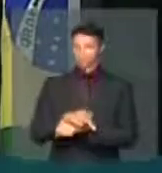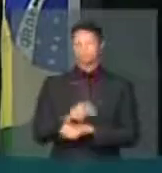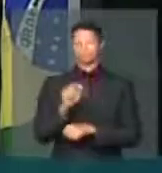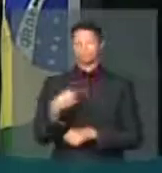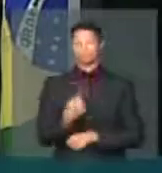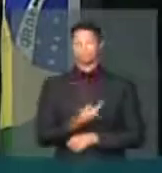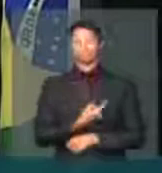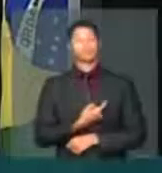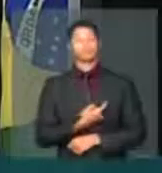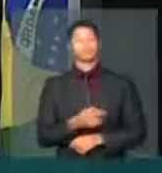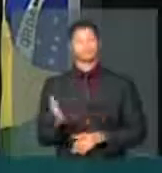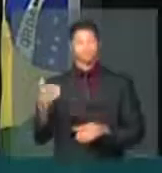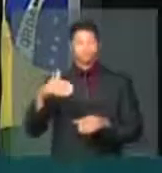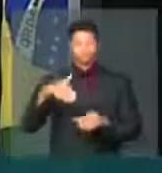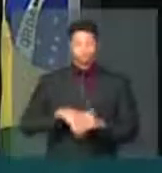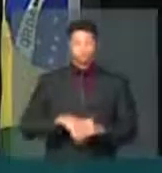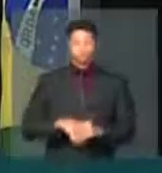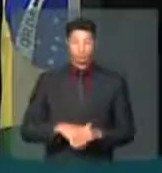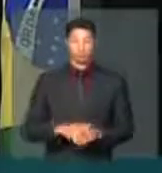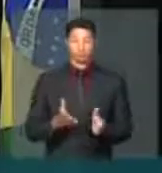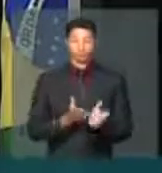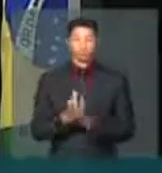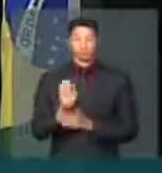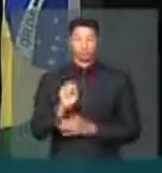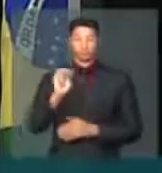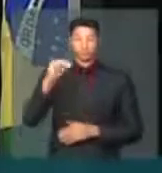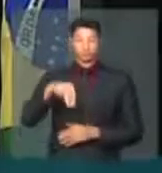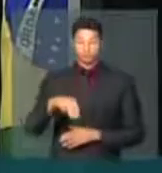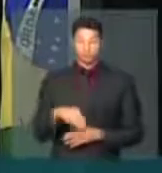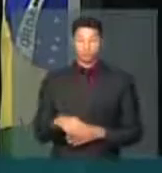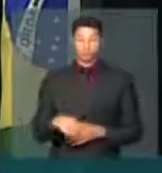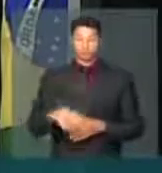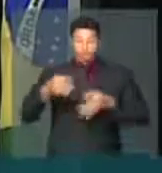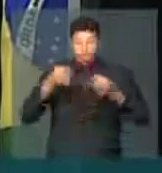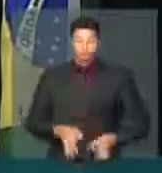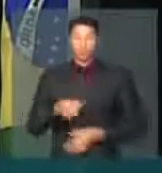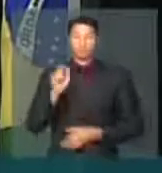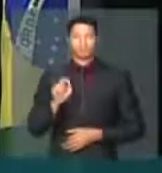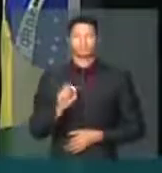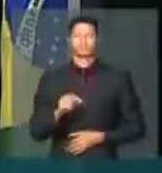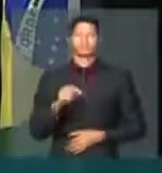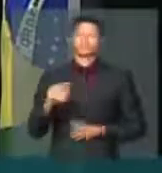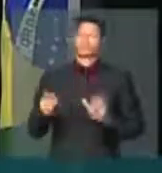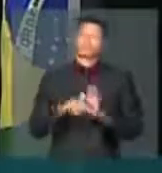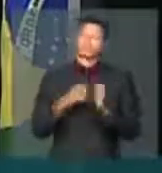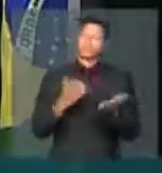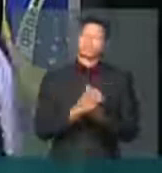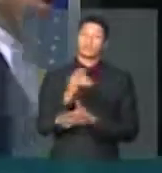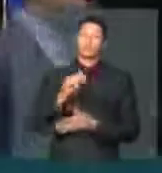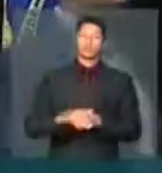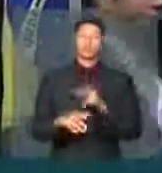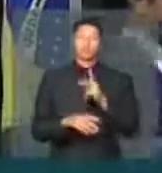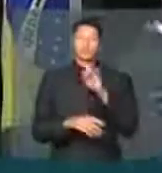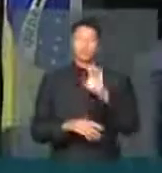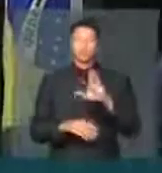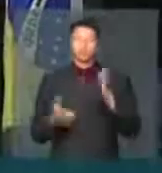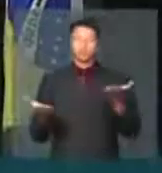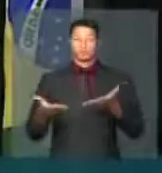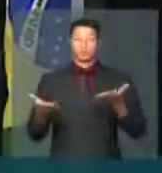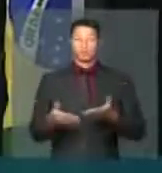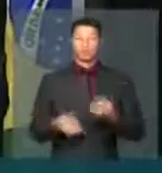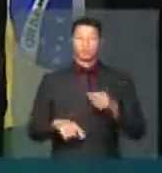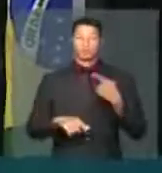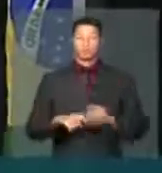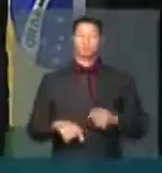que nós votamos e encaminhamos sim, na certeza de que aprovaremos aqui esta PEC hoje